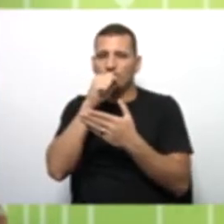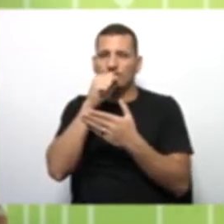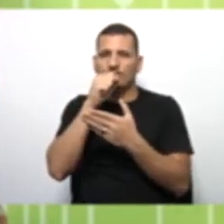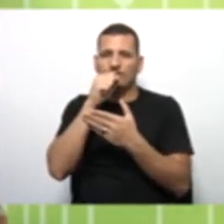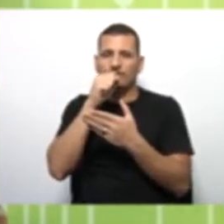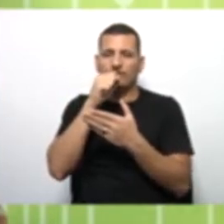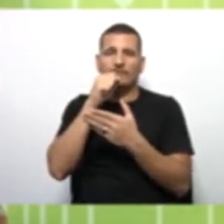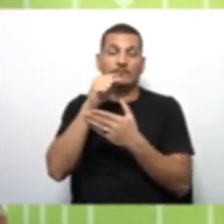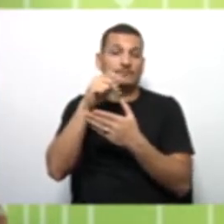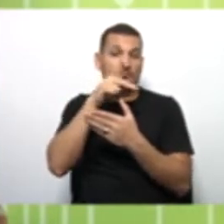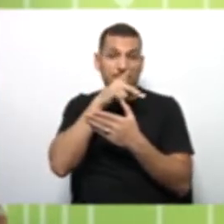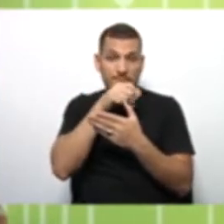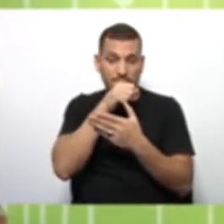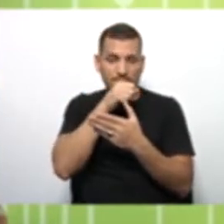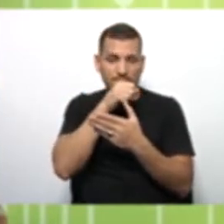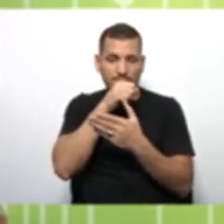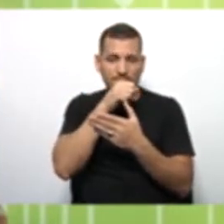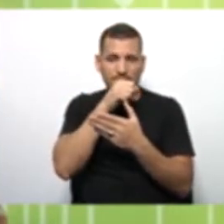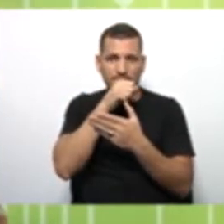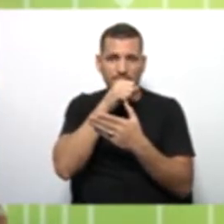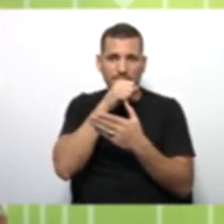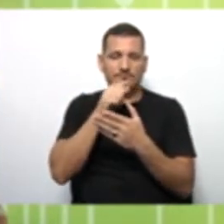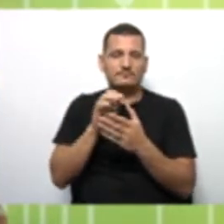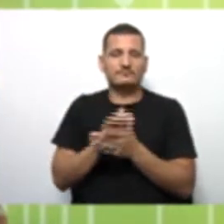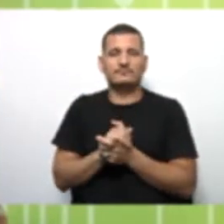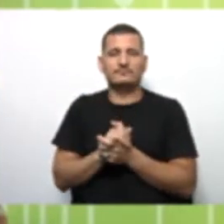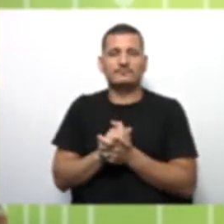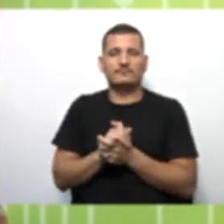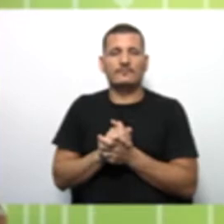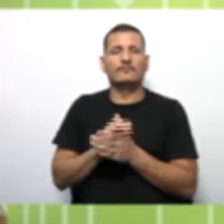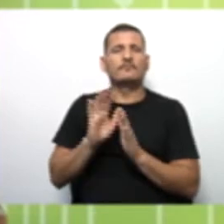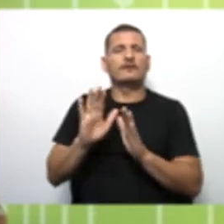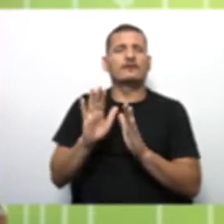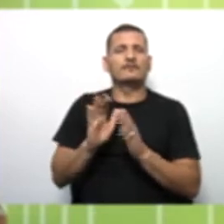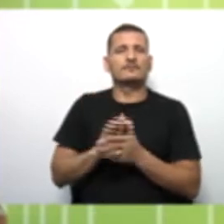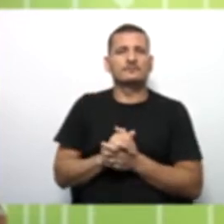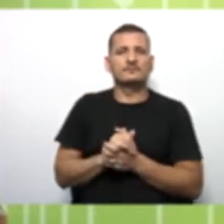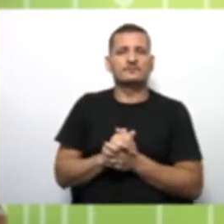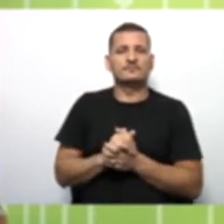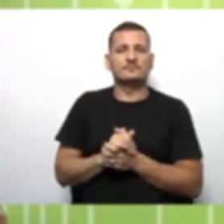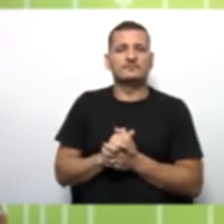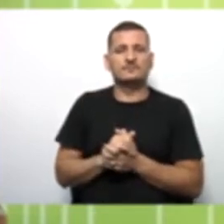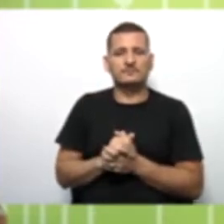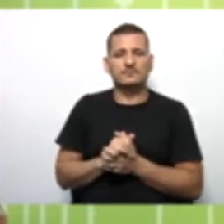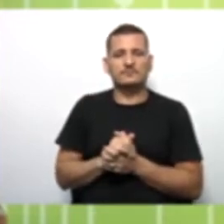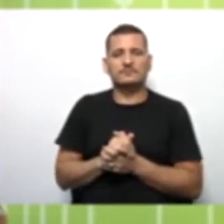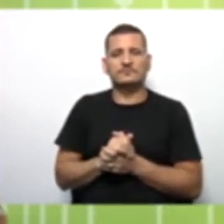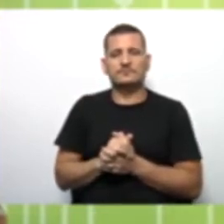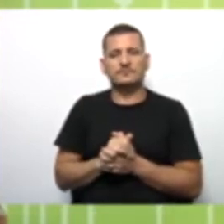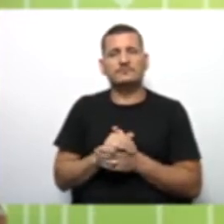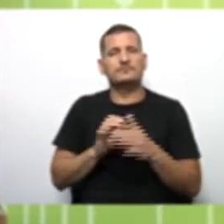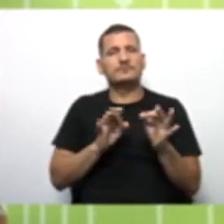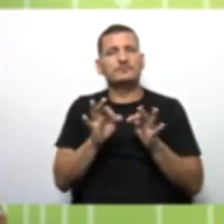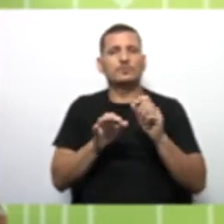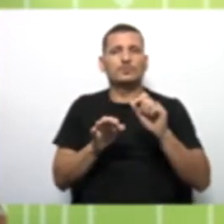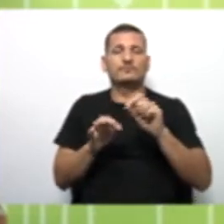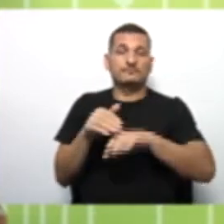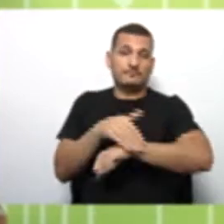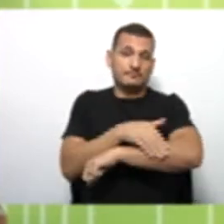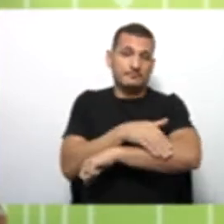porto da cidade de Porto Velho, né, pelo Rio Madeira. Só que aí no meio do caminho, a gente planejou se a